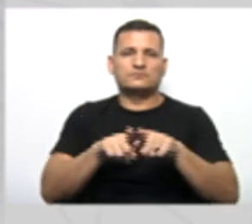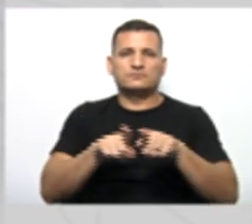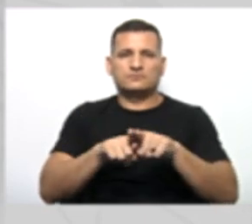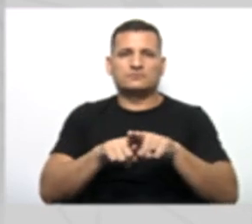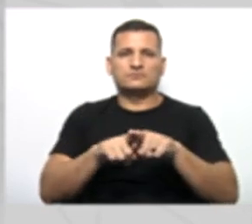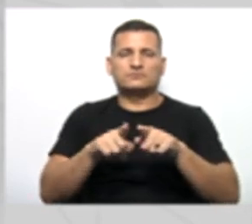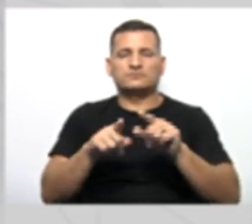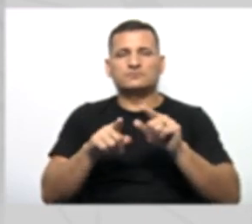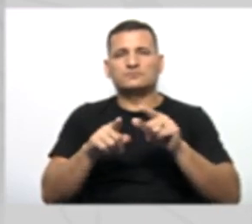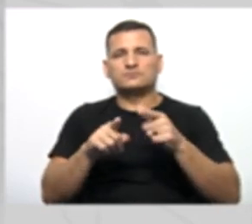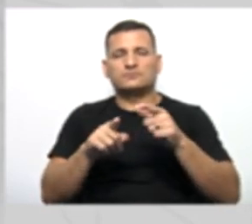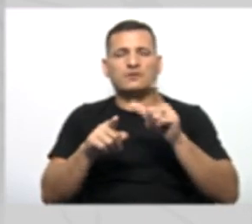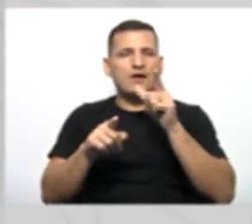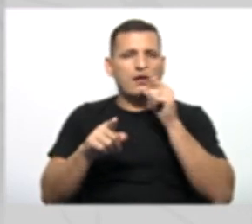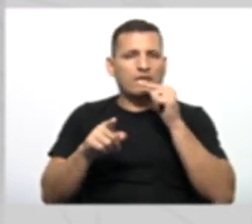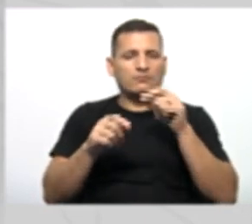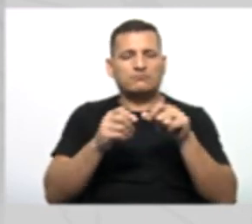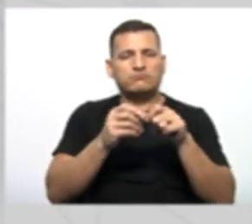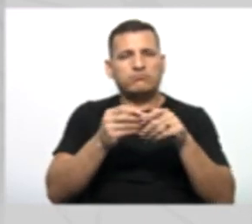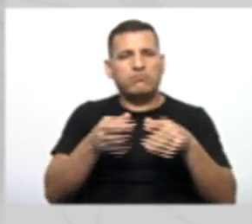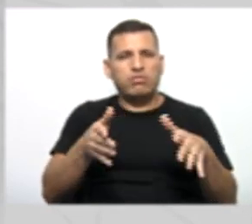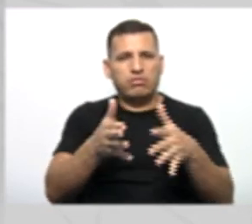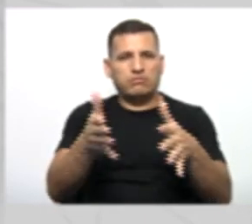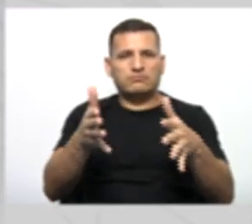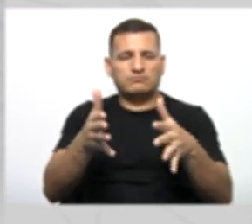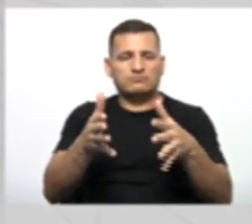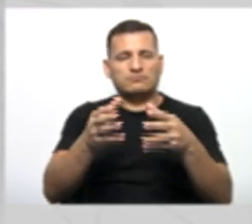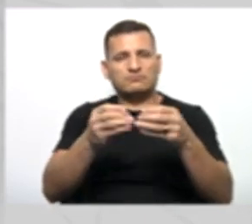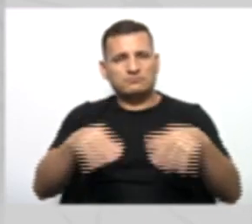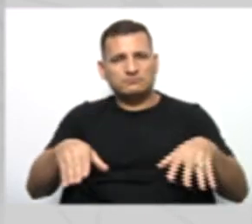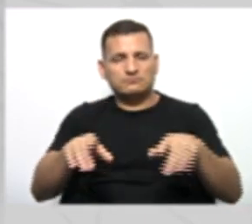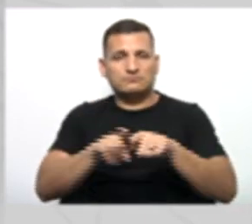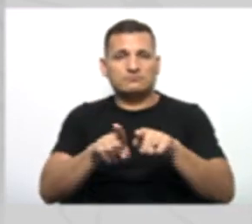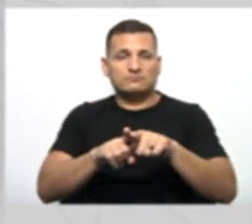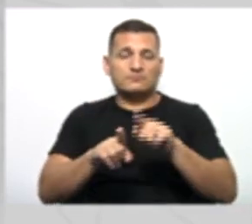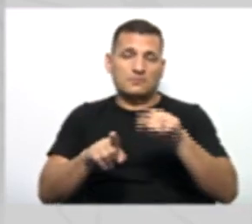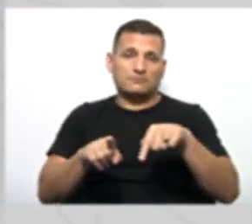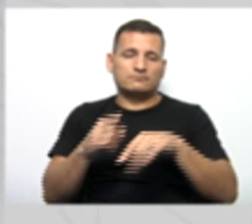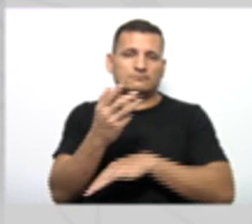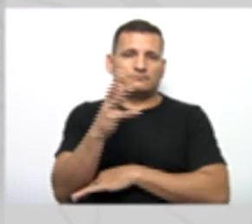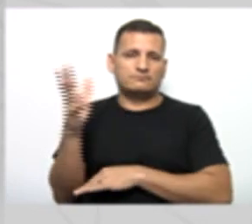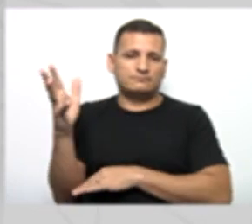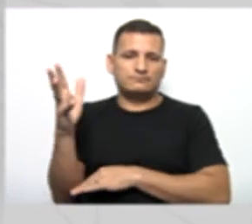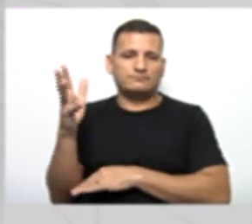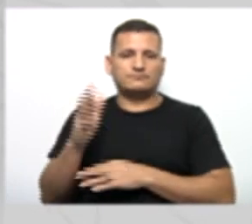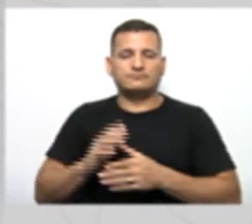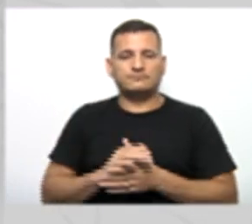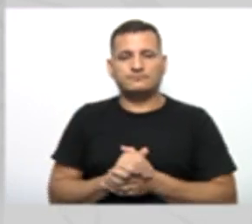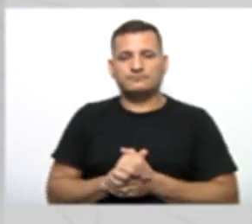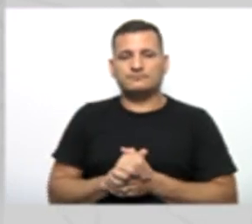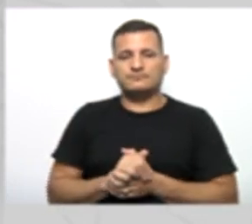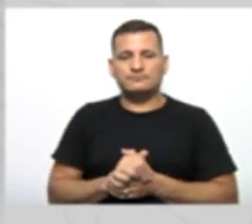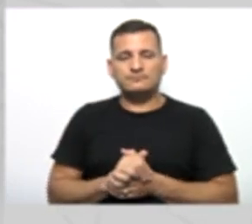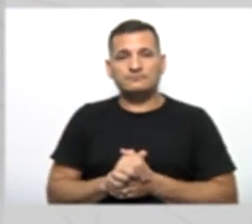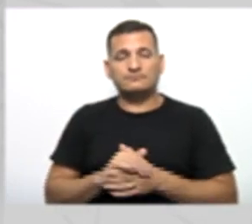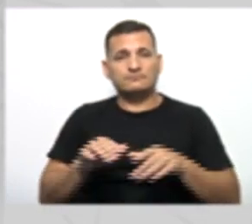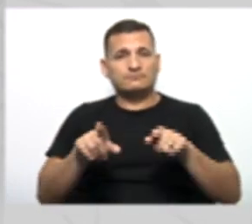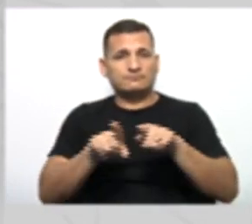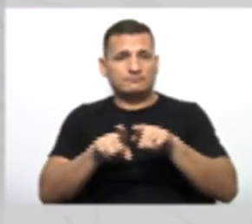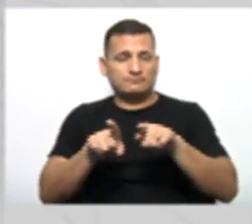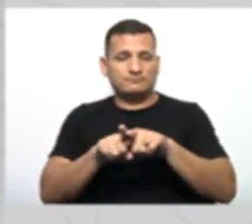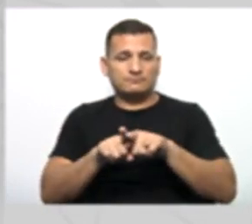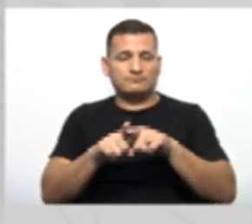o assoreamento dos corpos d'água. Então, isso são os impactos ambientais. Agora, nós também